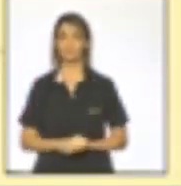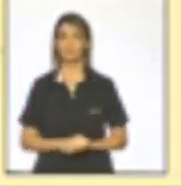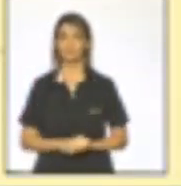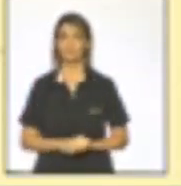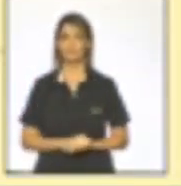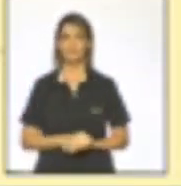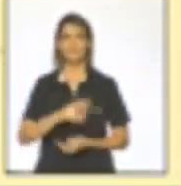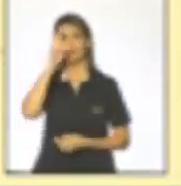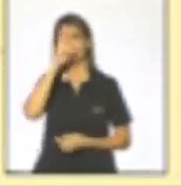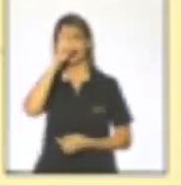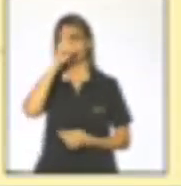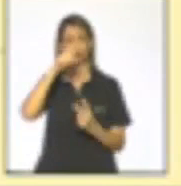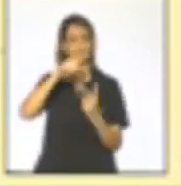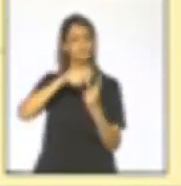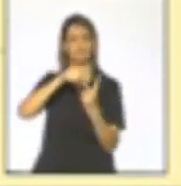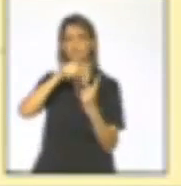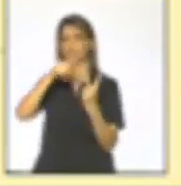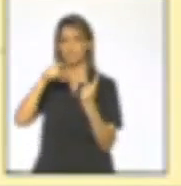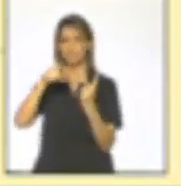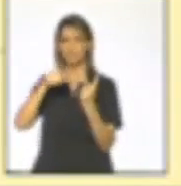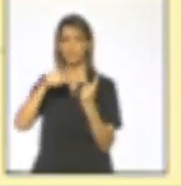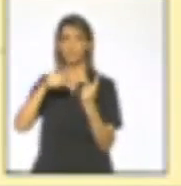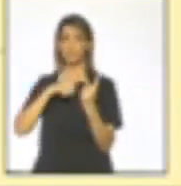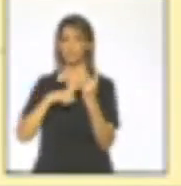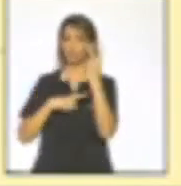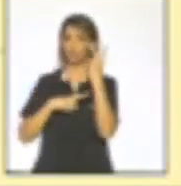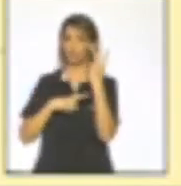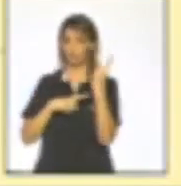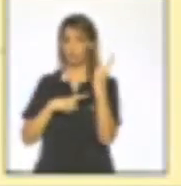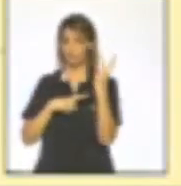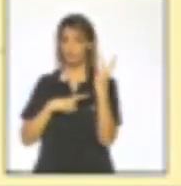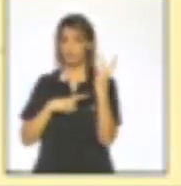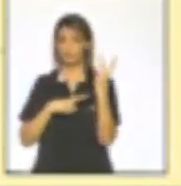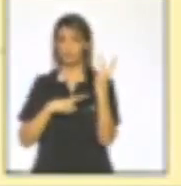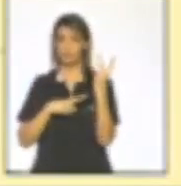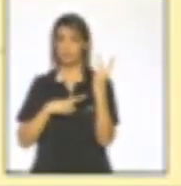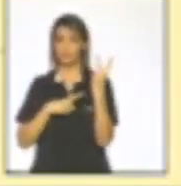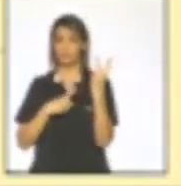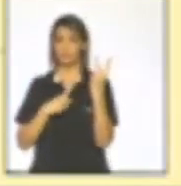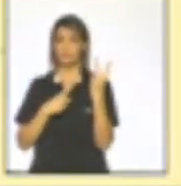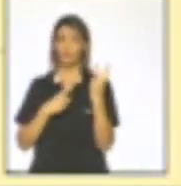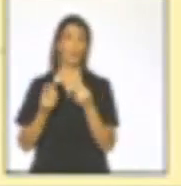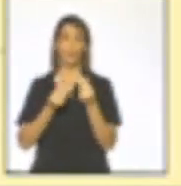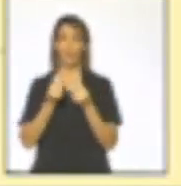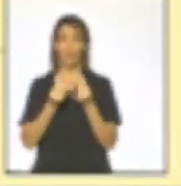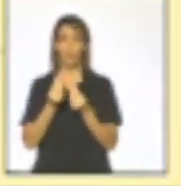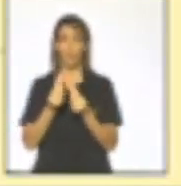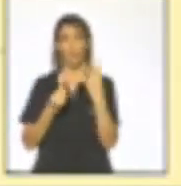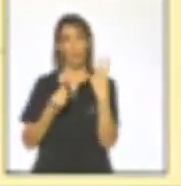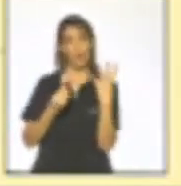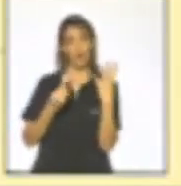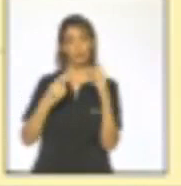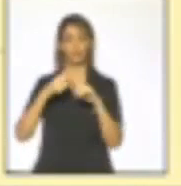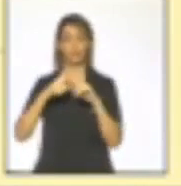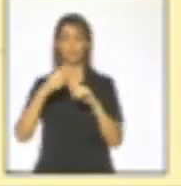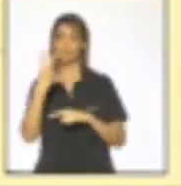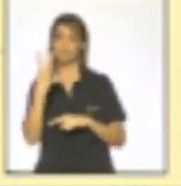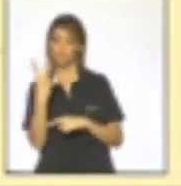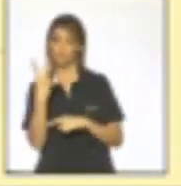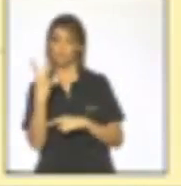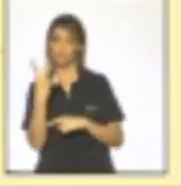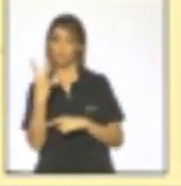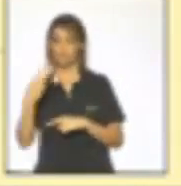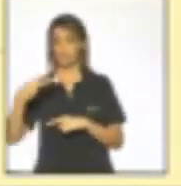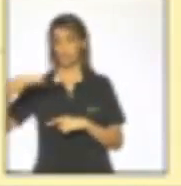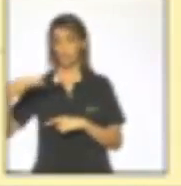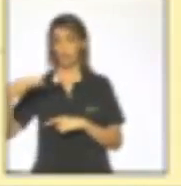Aqui, ó, lembra? Raiz quadrada. Então ele tem um 2 aqui, ó. Então vai ficar assim. 4 vezes 2